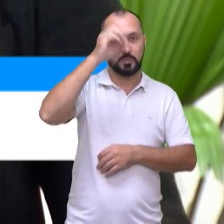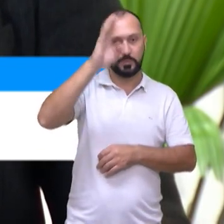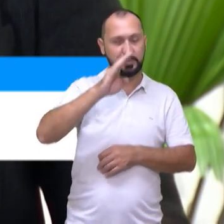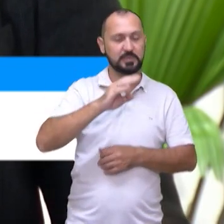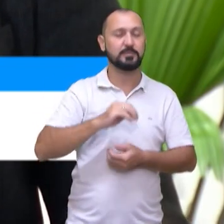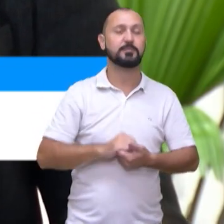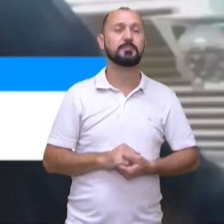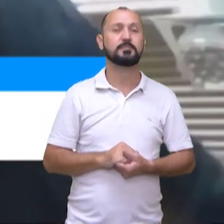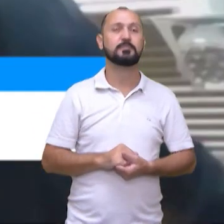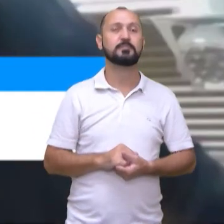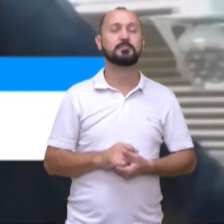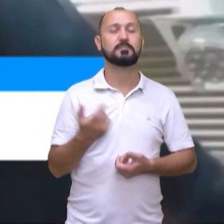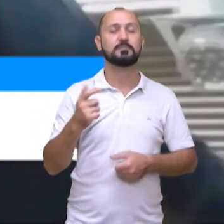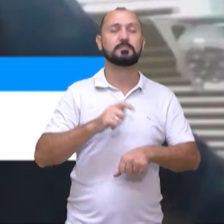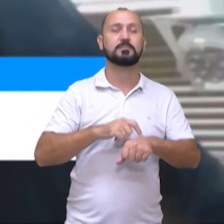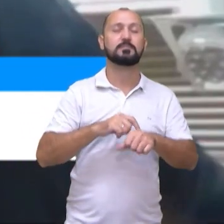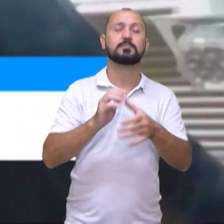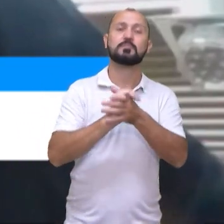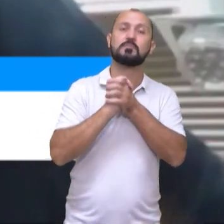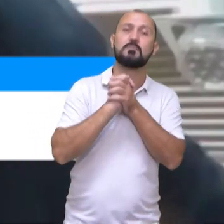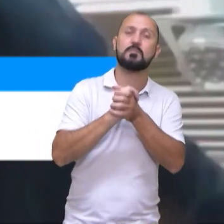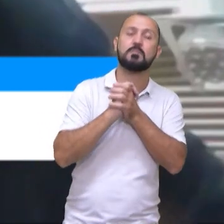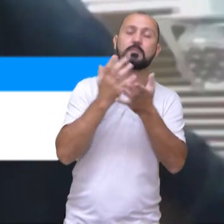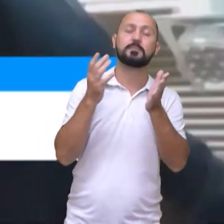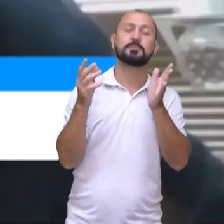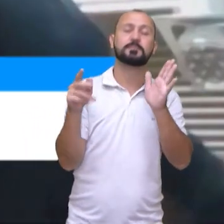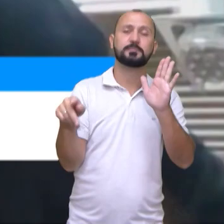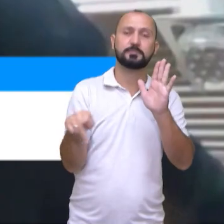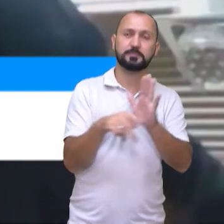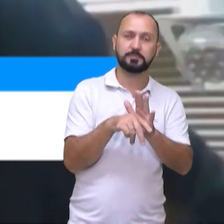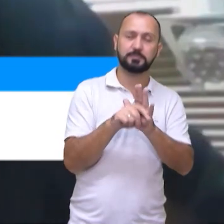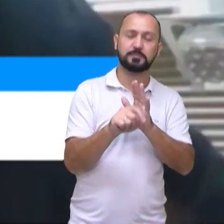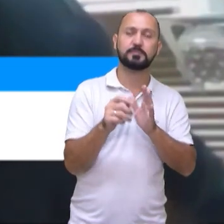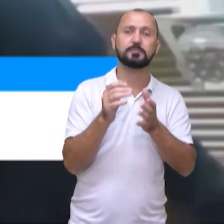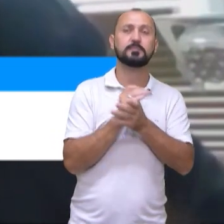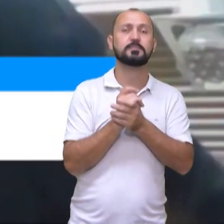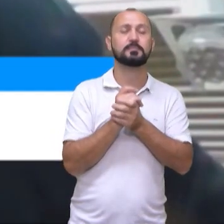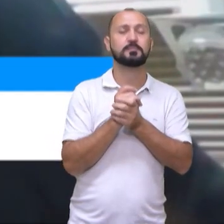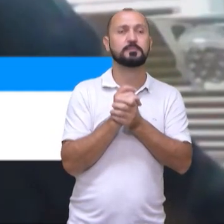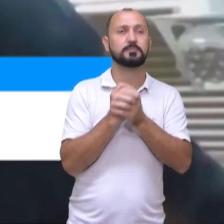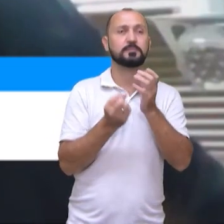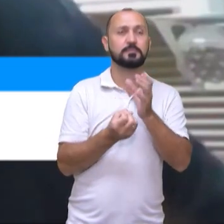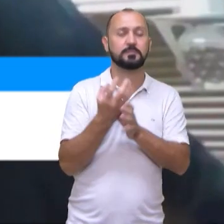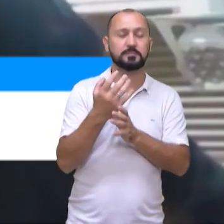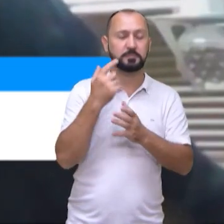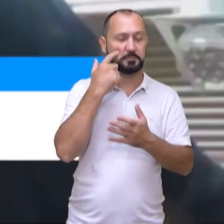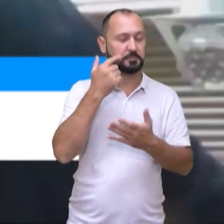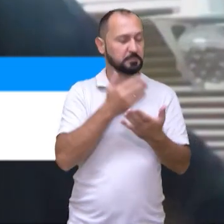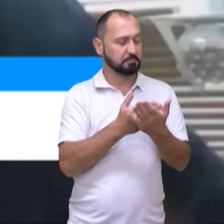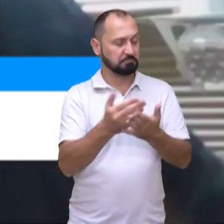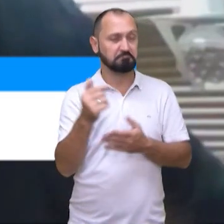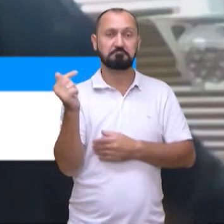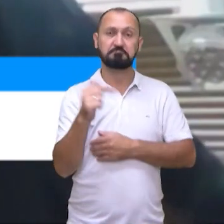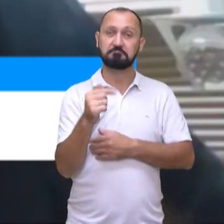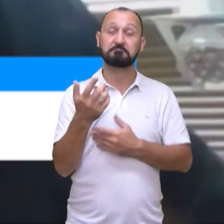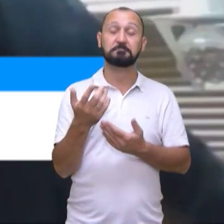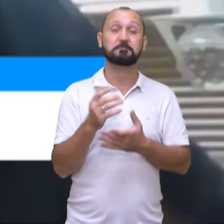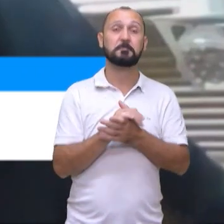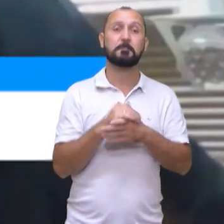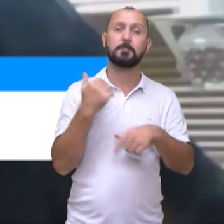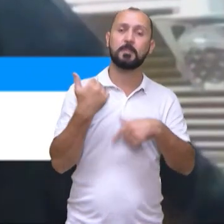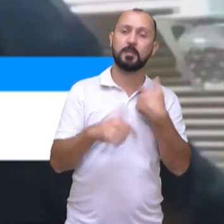do Brasil. Essa homenagem justa a esses profissionais, os escrivães de polícia,